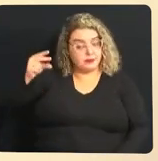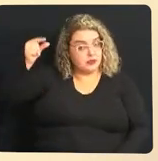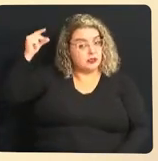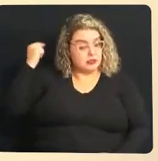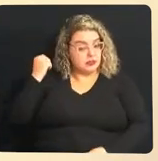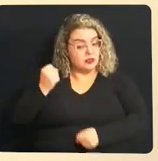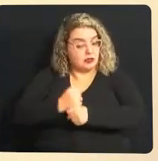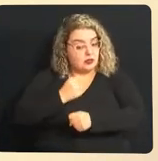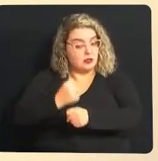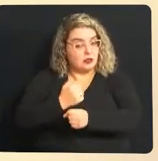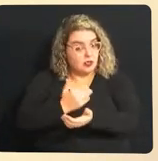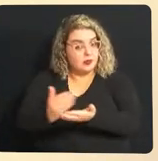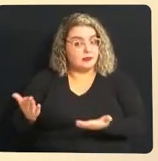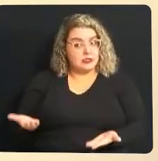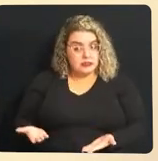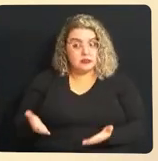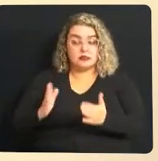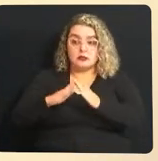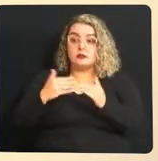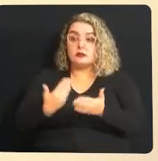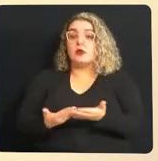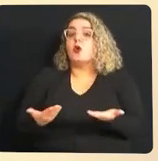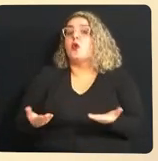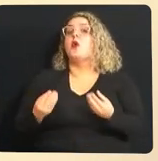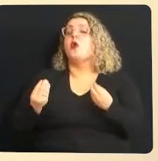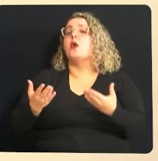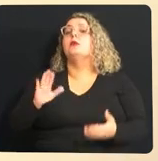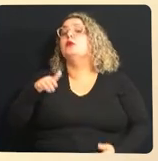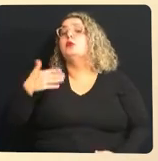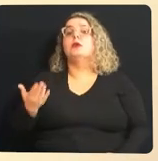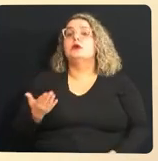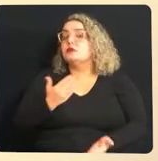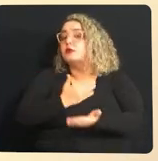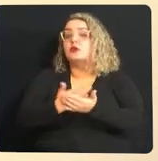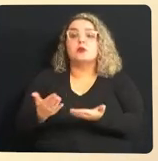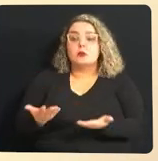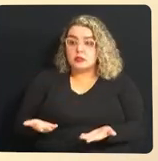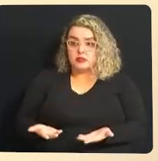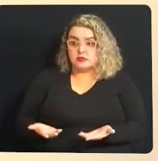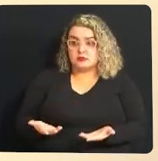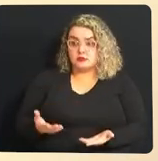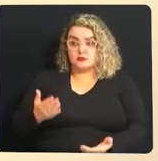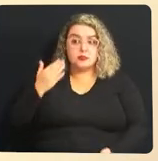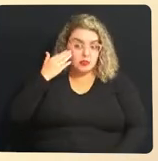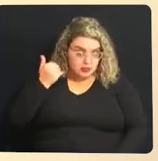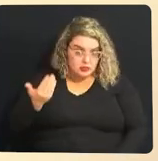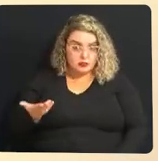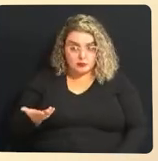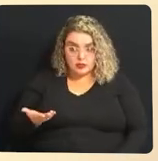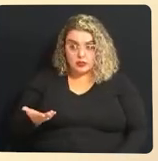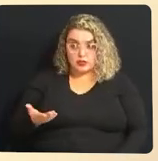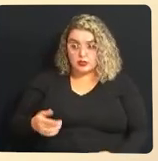ter começado. Então esse requerimento é para mim saber em que pé que está, quando vai iniciar as obras, para a